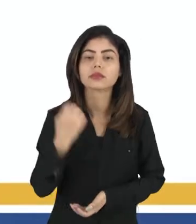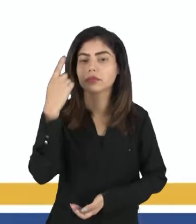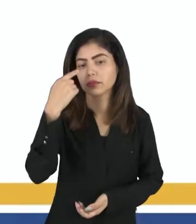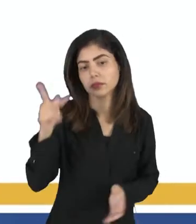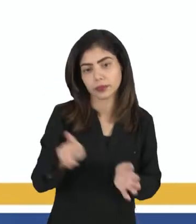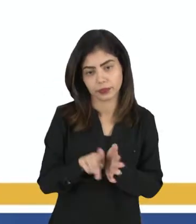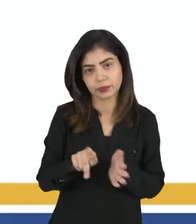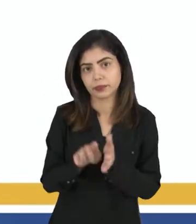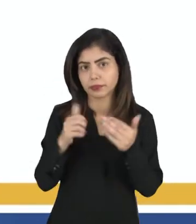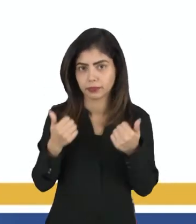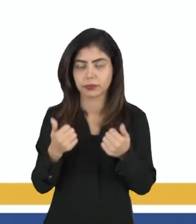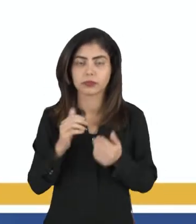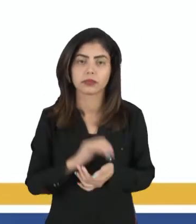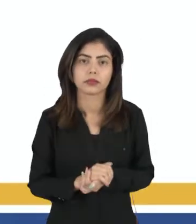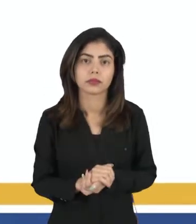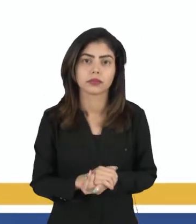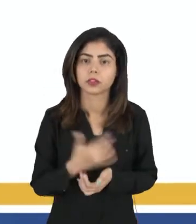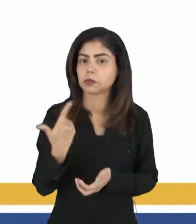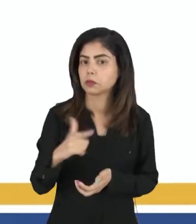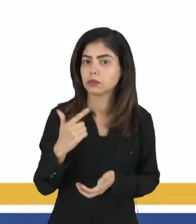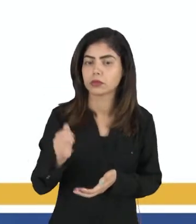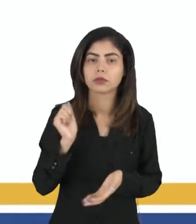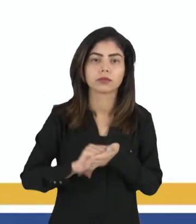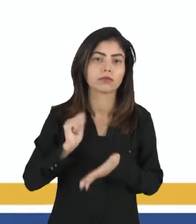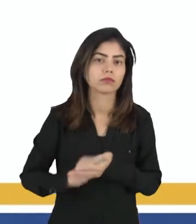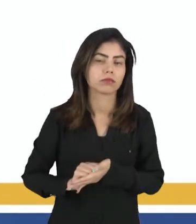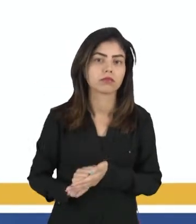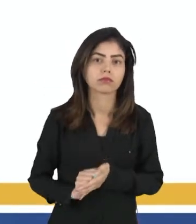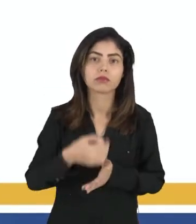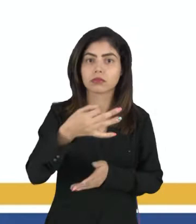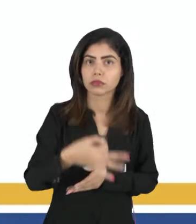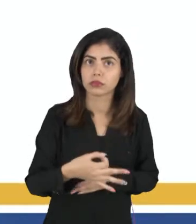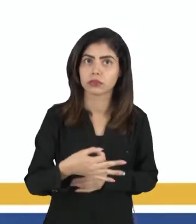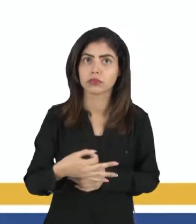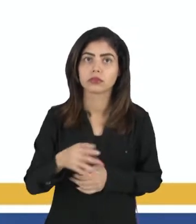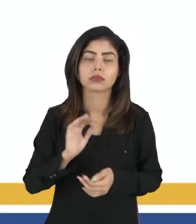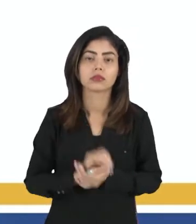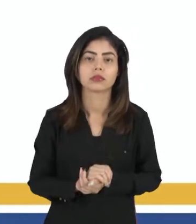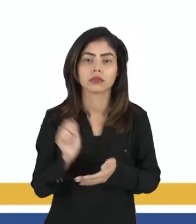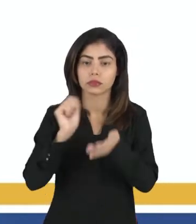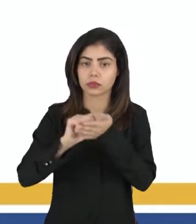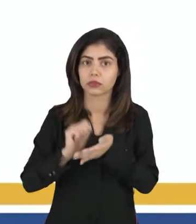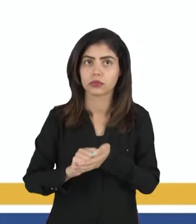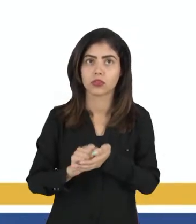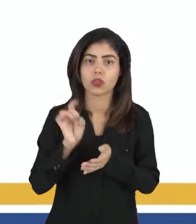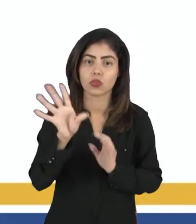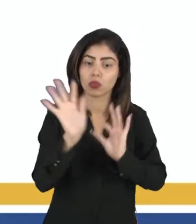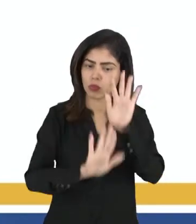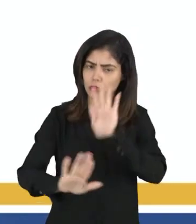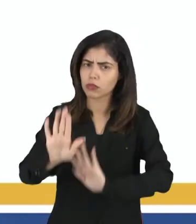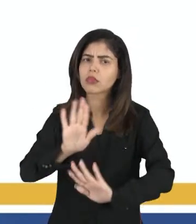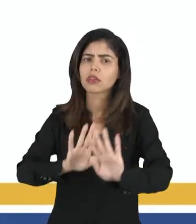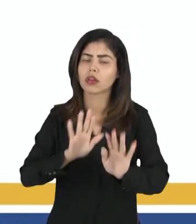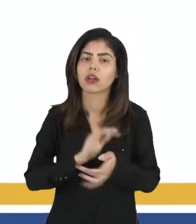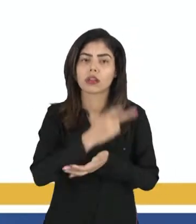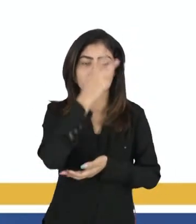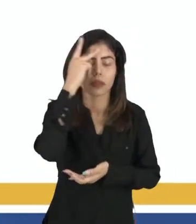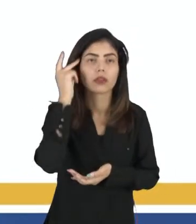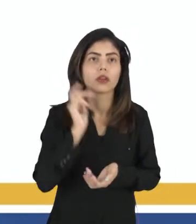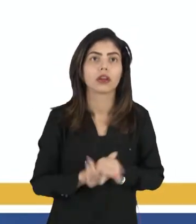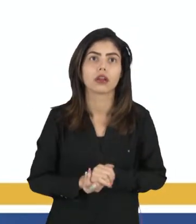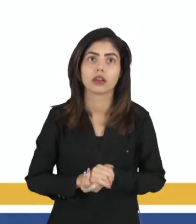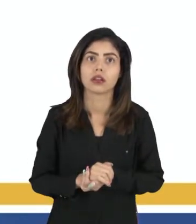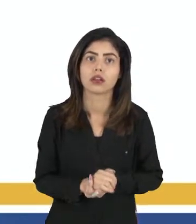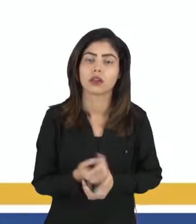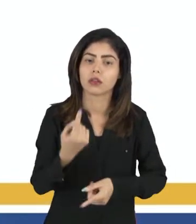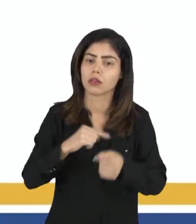espanhola, lógico, sem fazer correções ortográficas ou de sintaxe. Ela só tomou cuidado para que as pessoas não fossem ofensivas